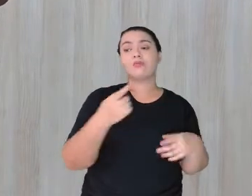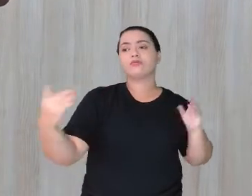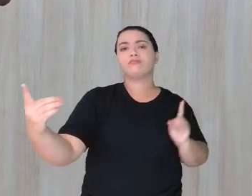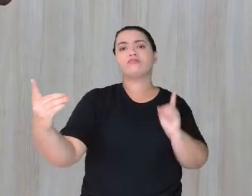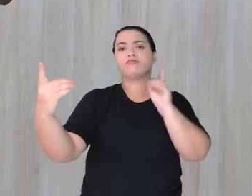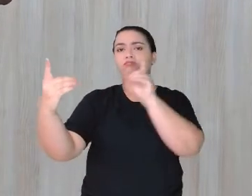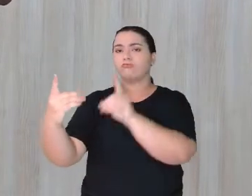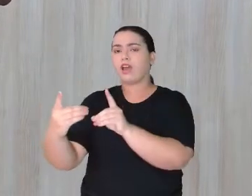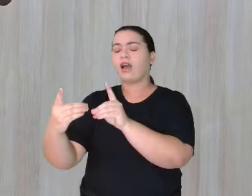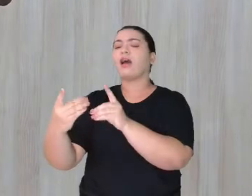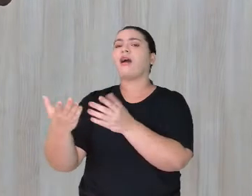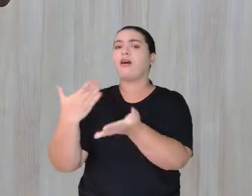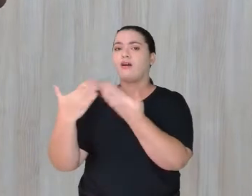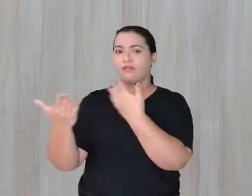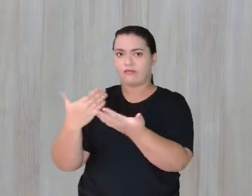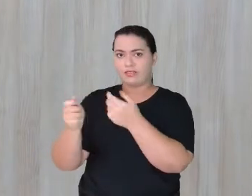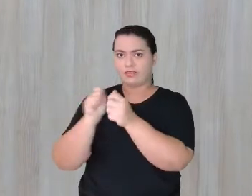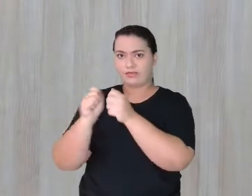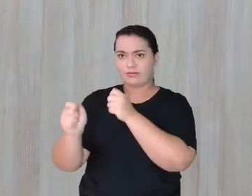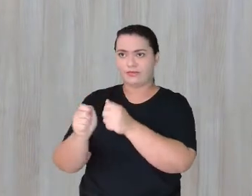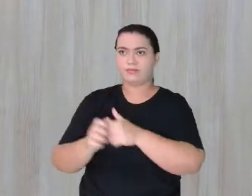acontecer. Então,